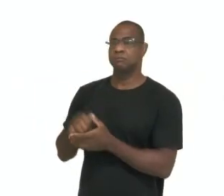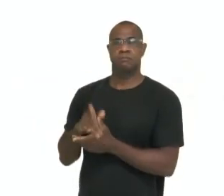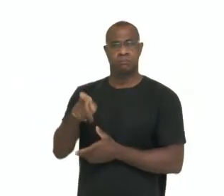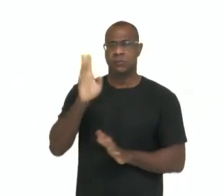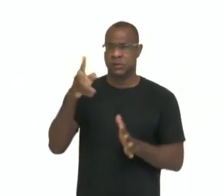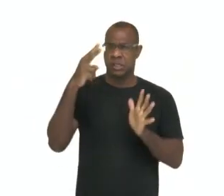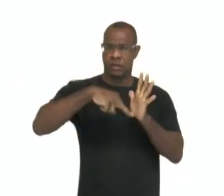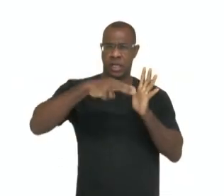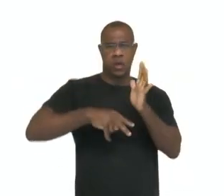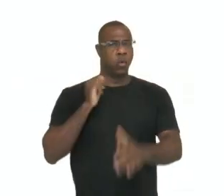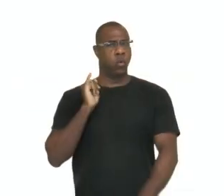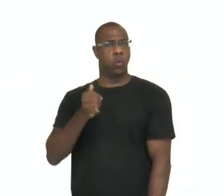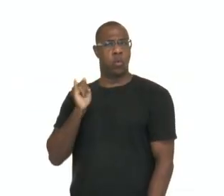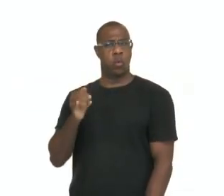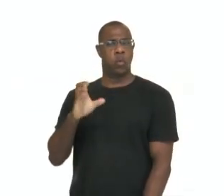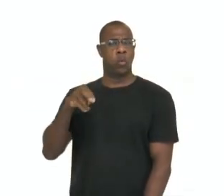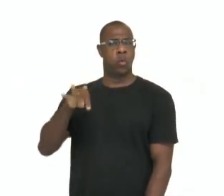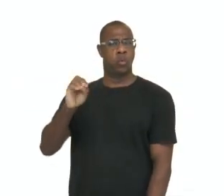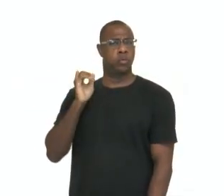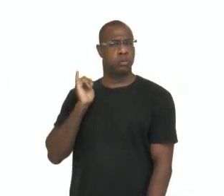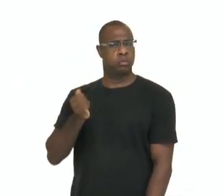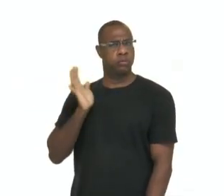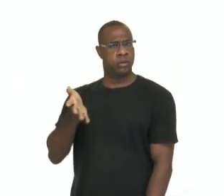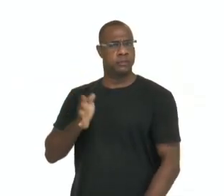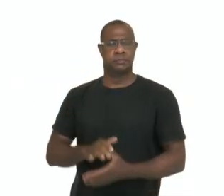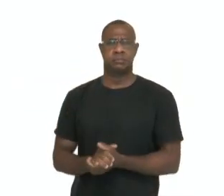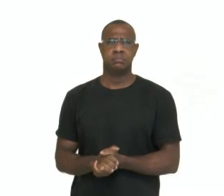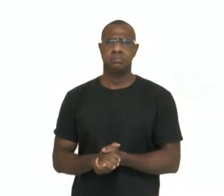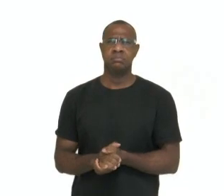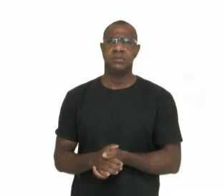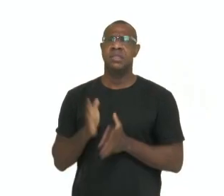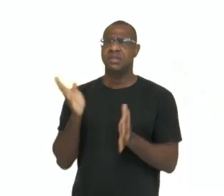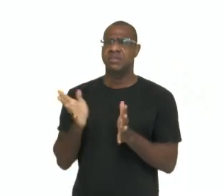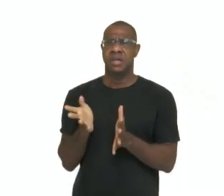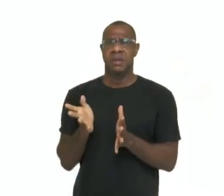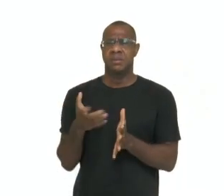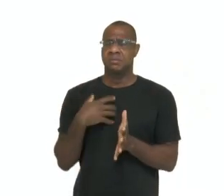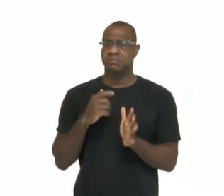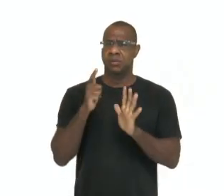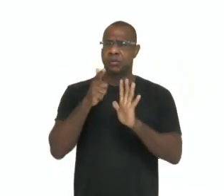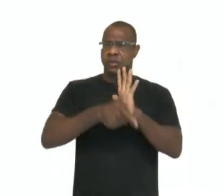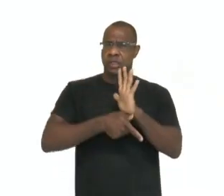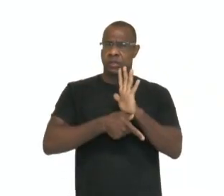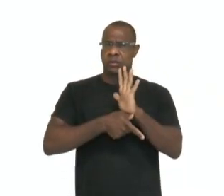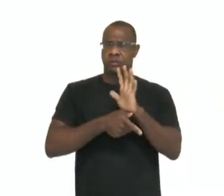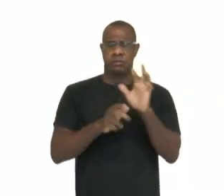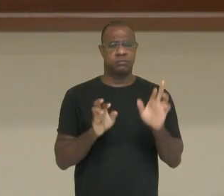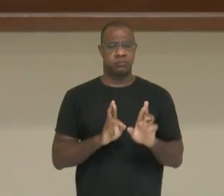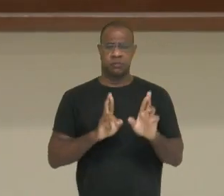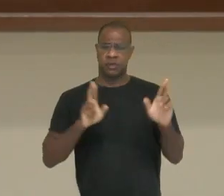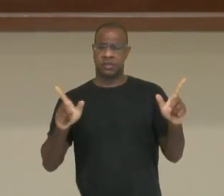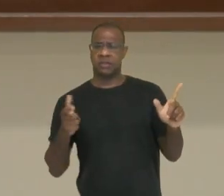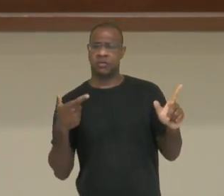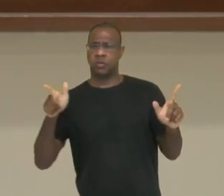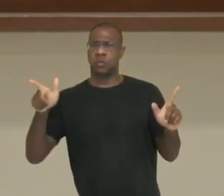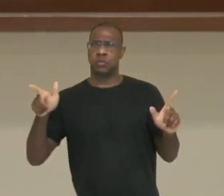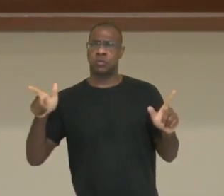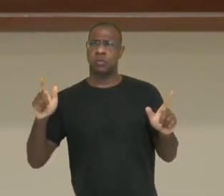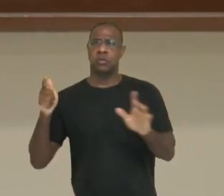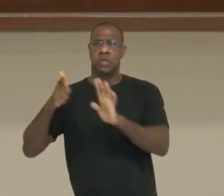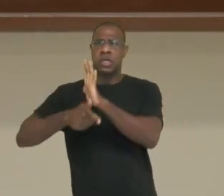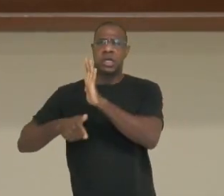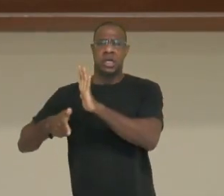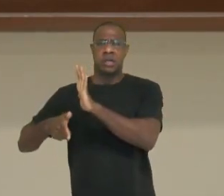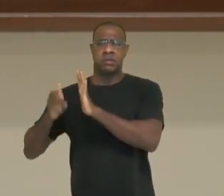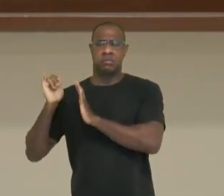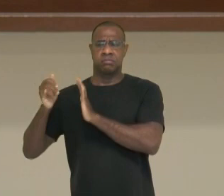um conto? Certamente. Sabe distinguir esse gênero de outros gêneros narrativos? Então, o